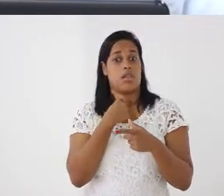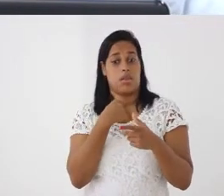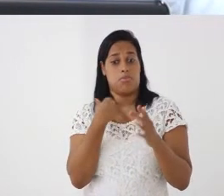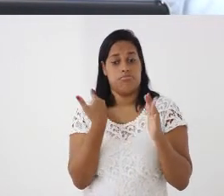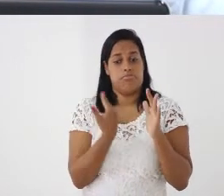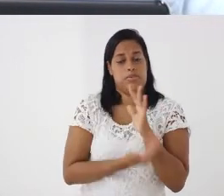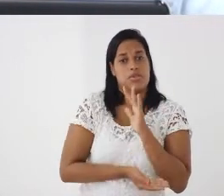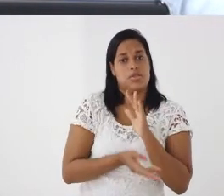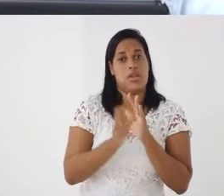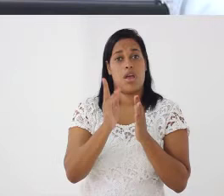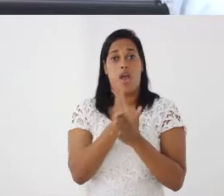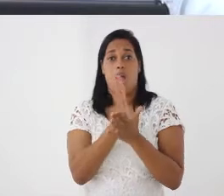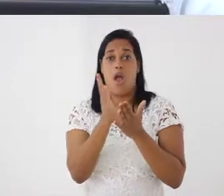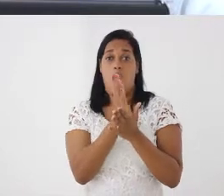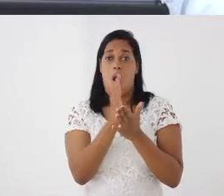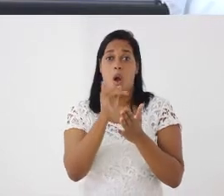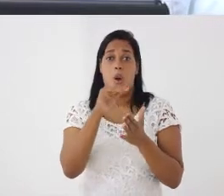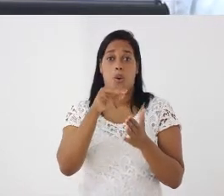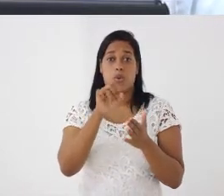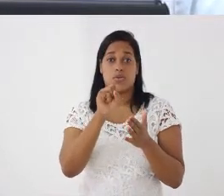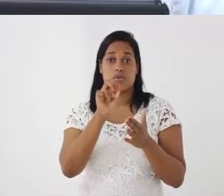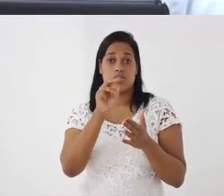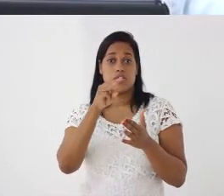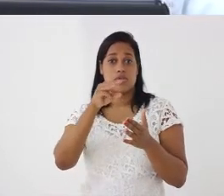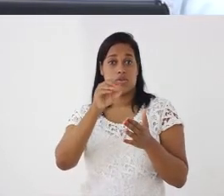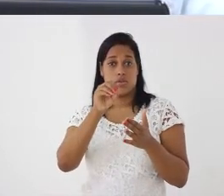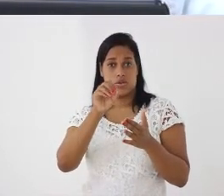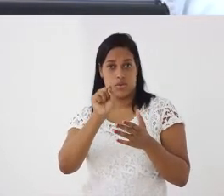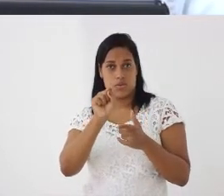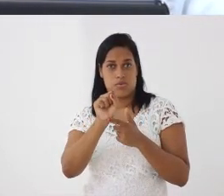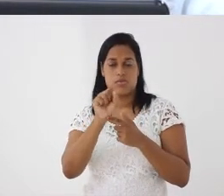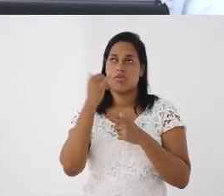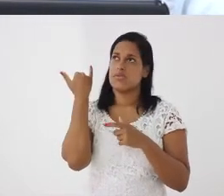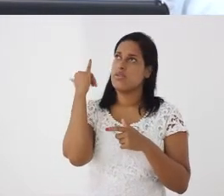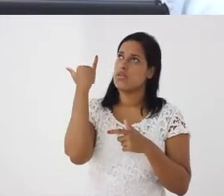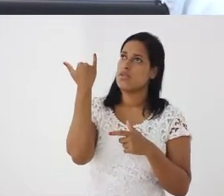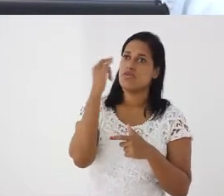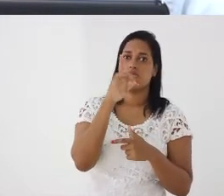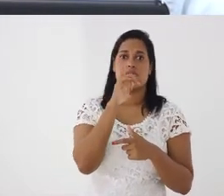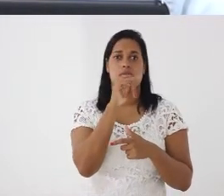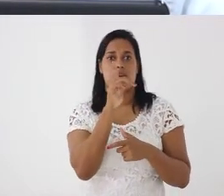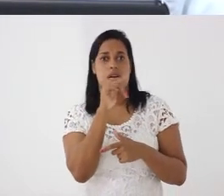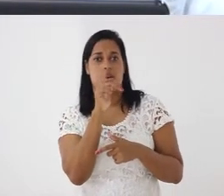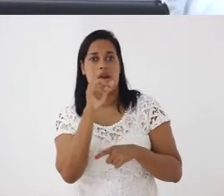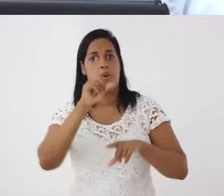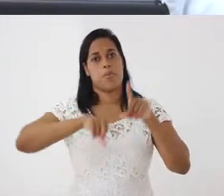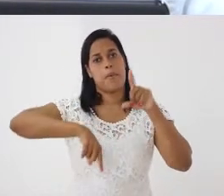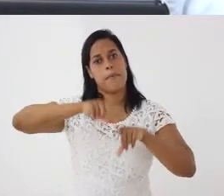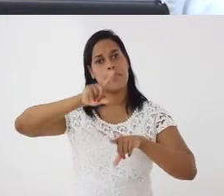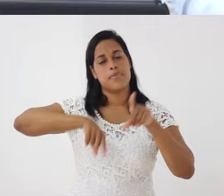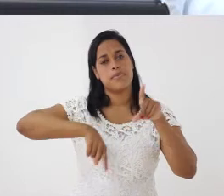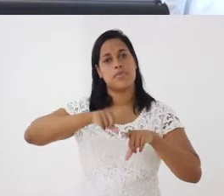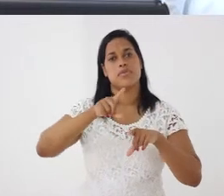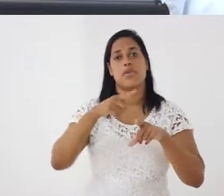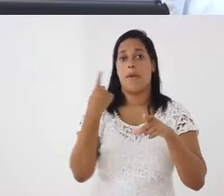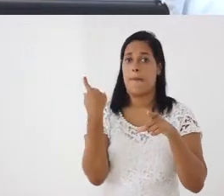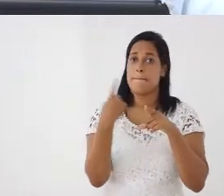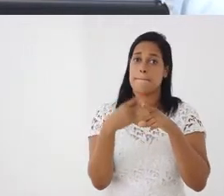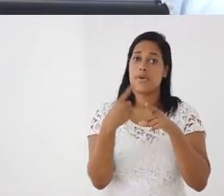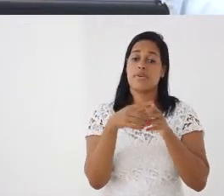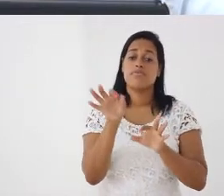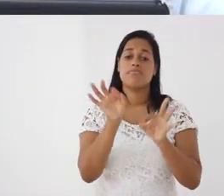de determinados insumos, como energia, água, matérias-primas, até porque